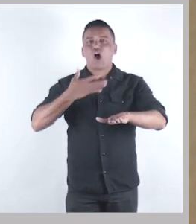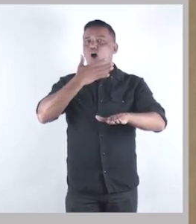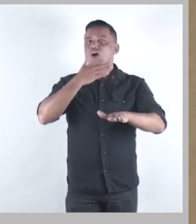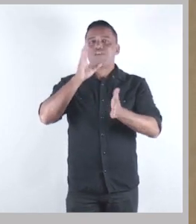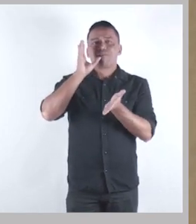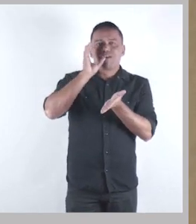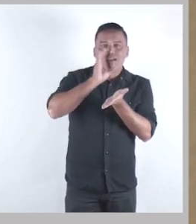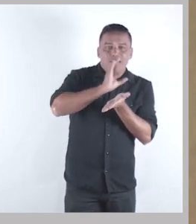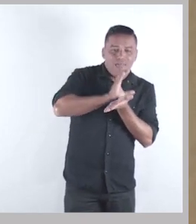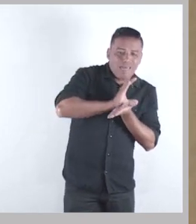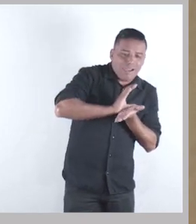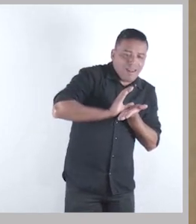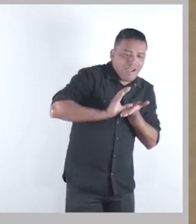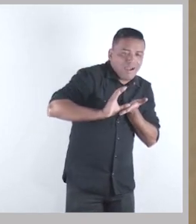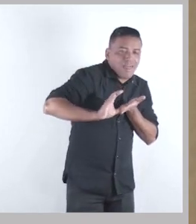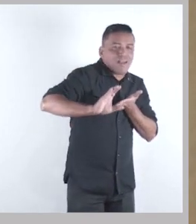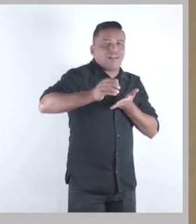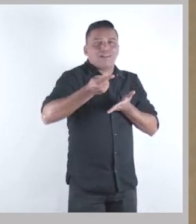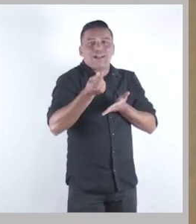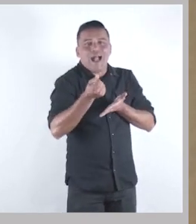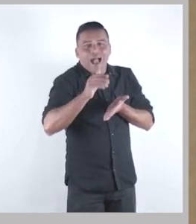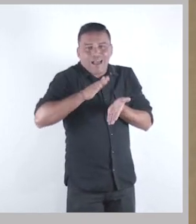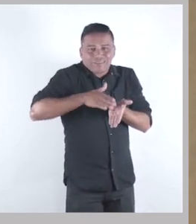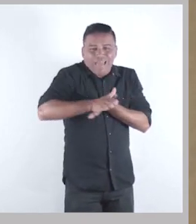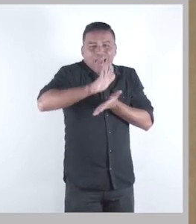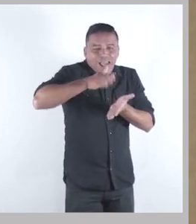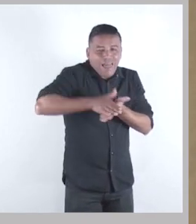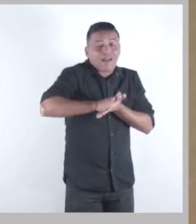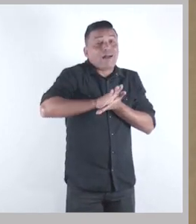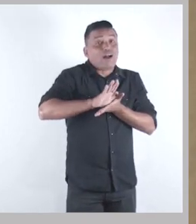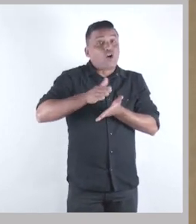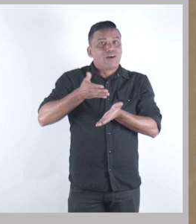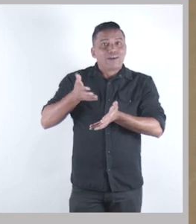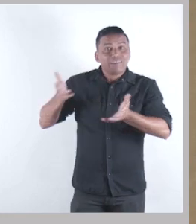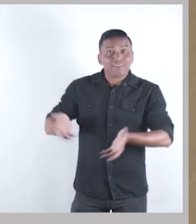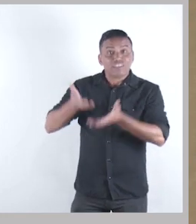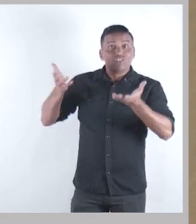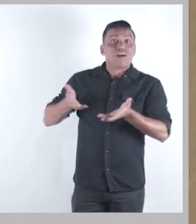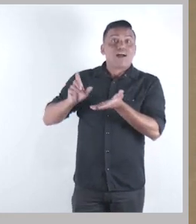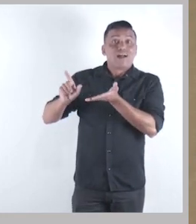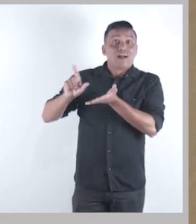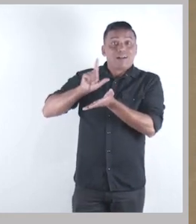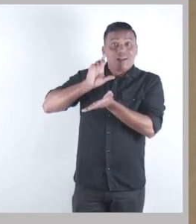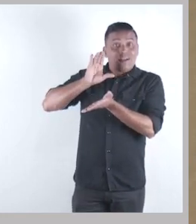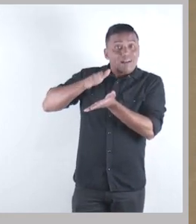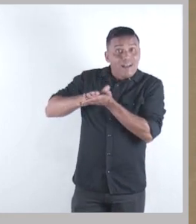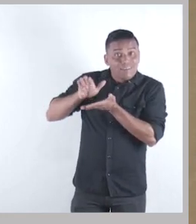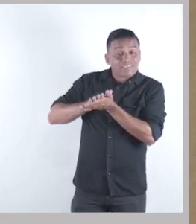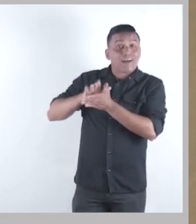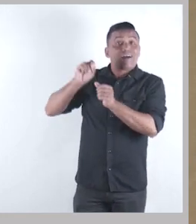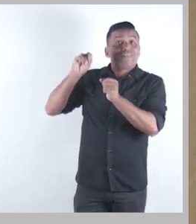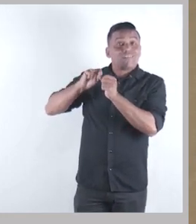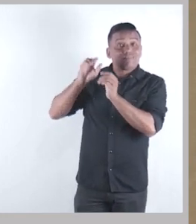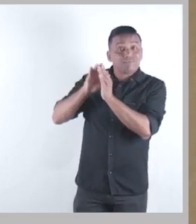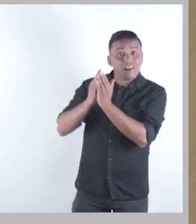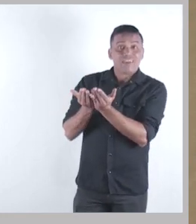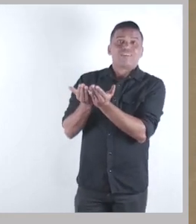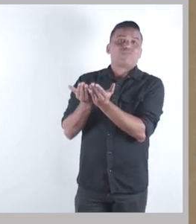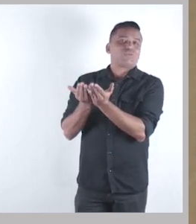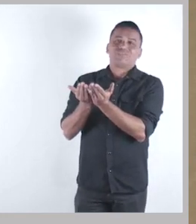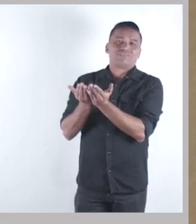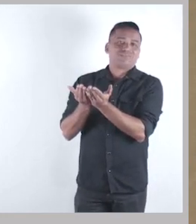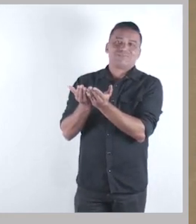preocupado em investir no livro, investir numa boa biblioteca, né? Então isso é um